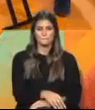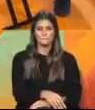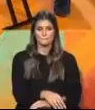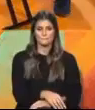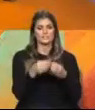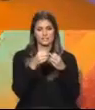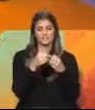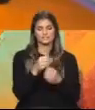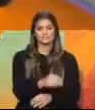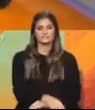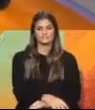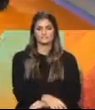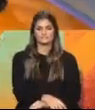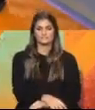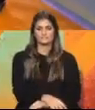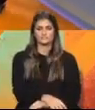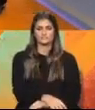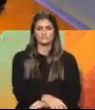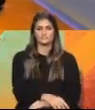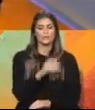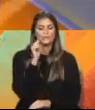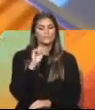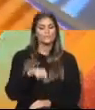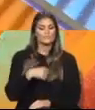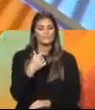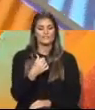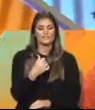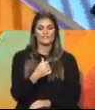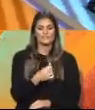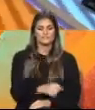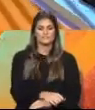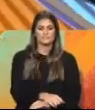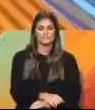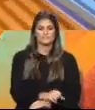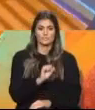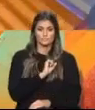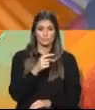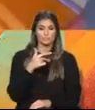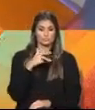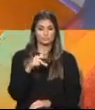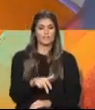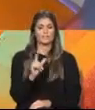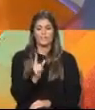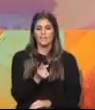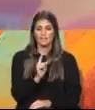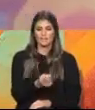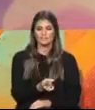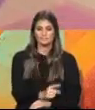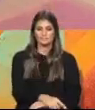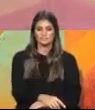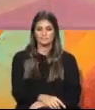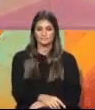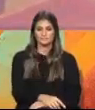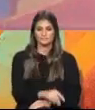Vamos brindar com vinho verde que é do meu Portugal. E